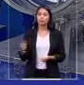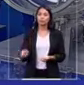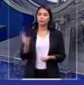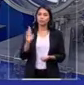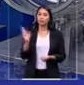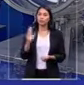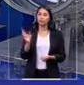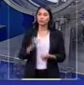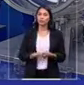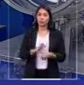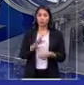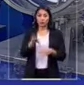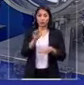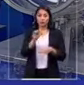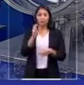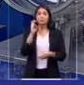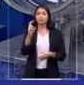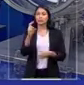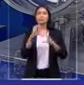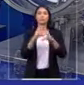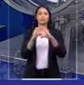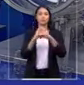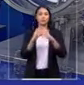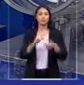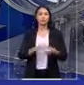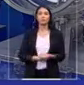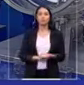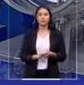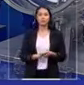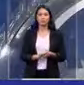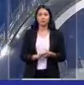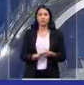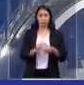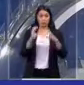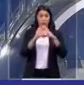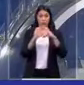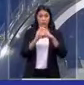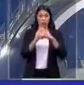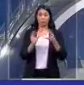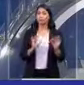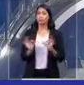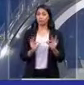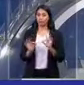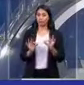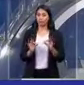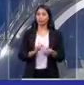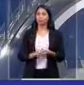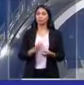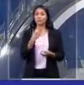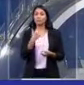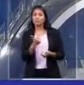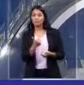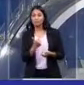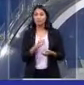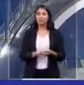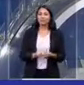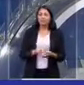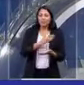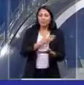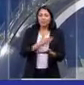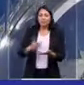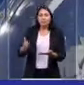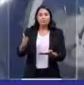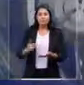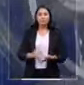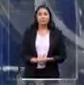Serão sorteados 5 números. Então, bolas posicionadas. Muito bem, valendo!